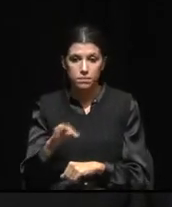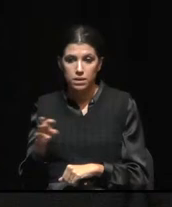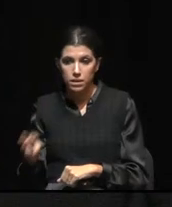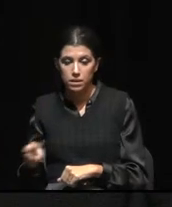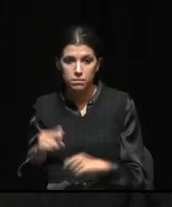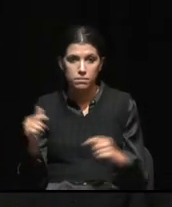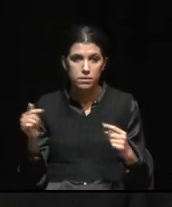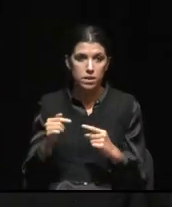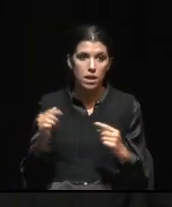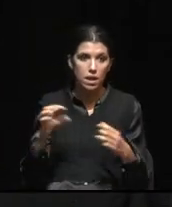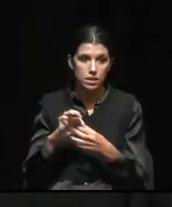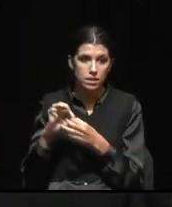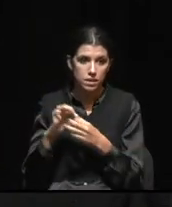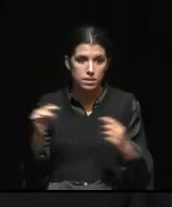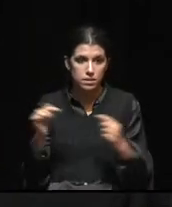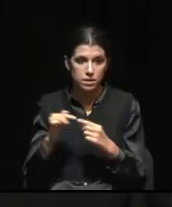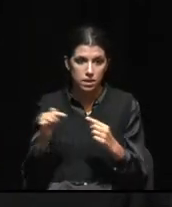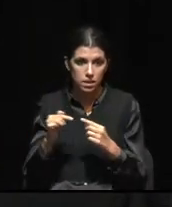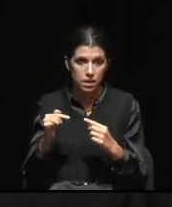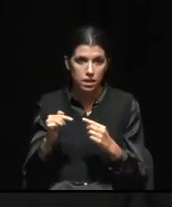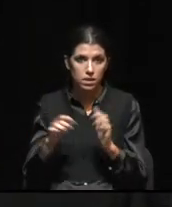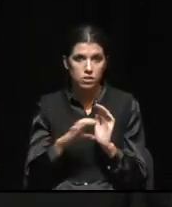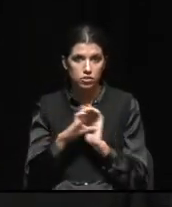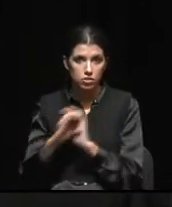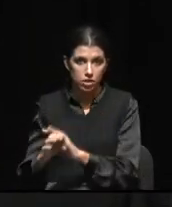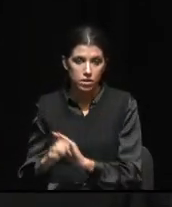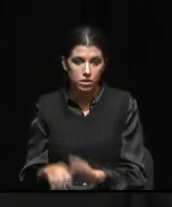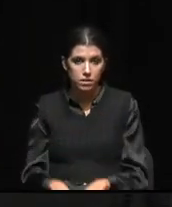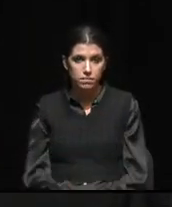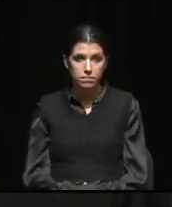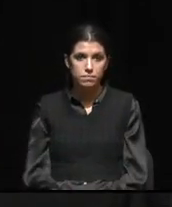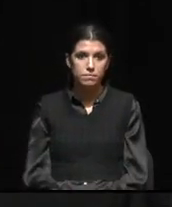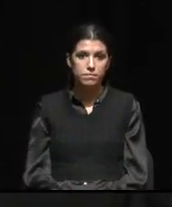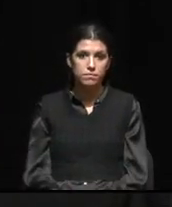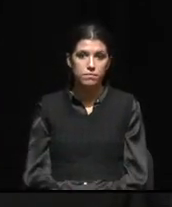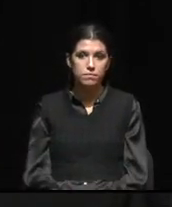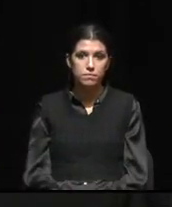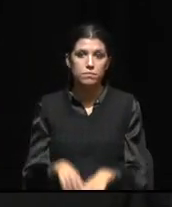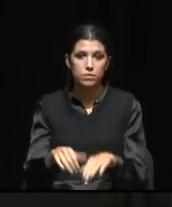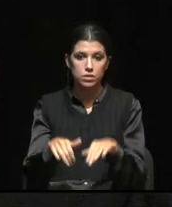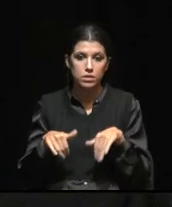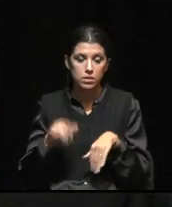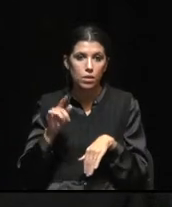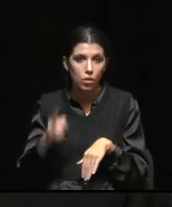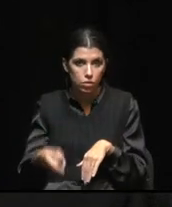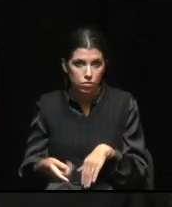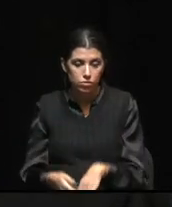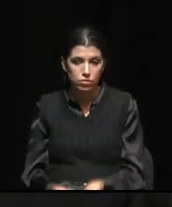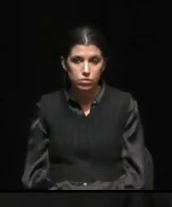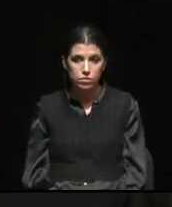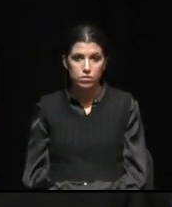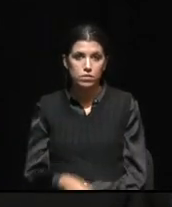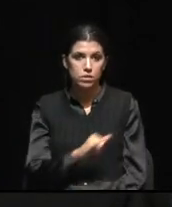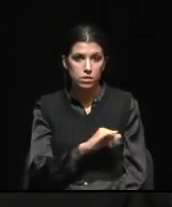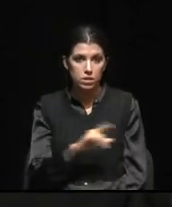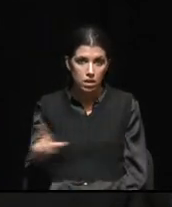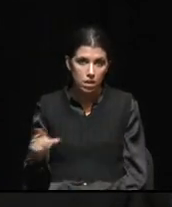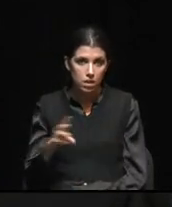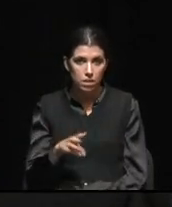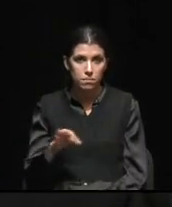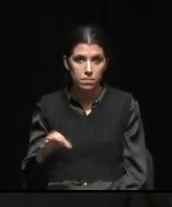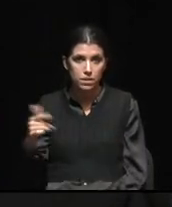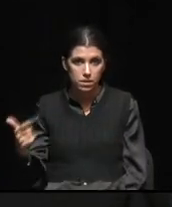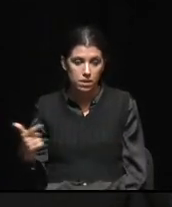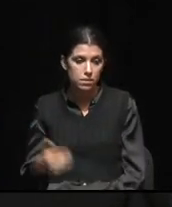PPM aliança CDs e chega quem se abstém inicitiva liberal